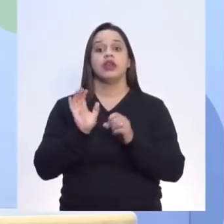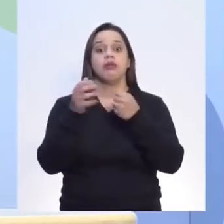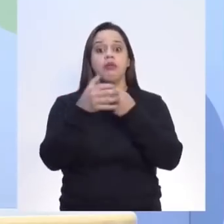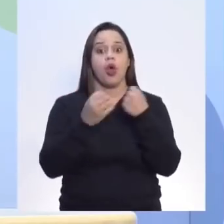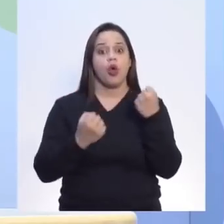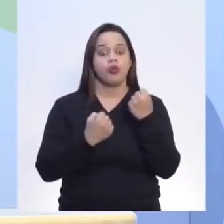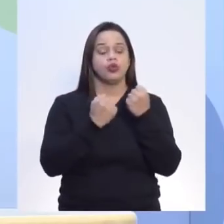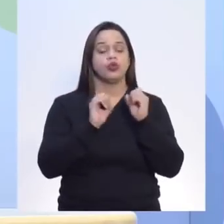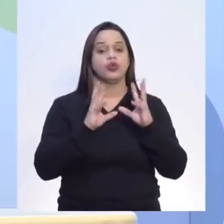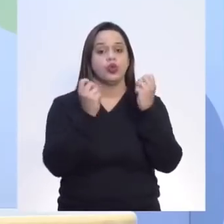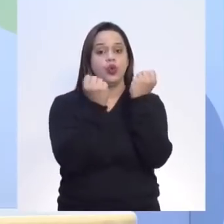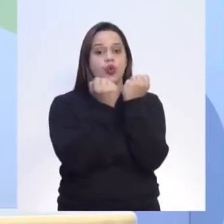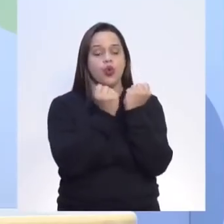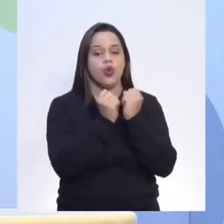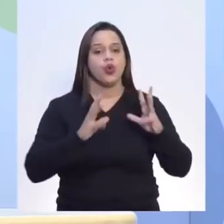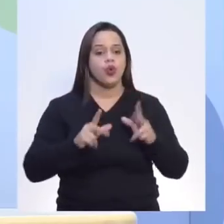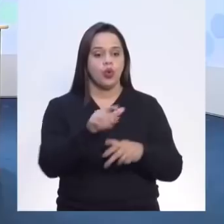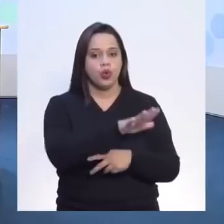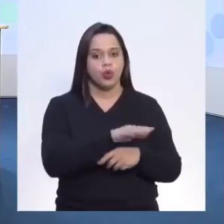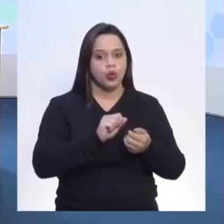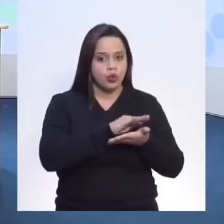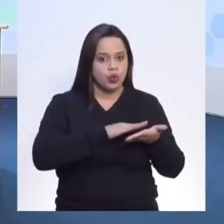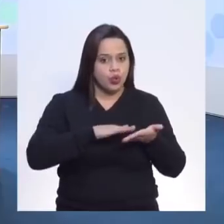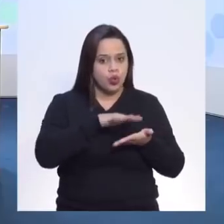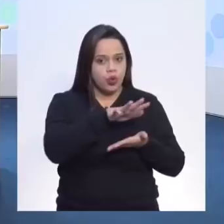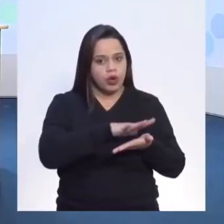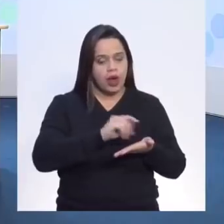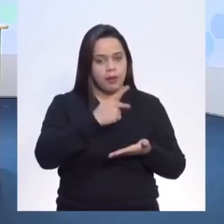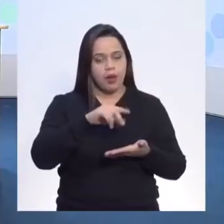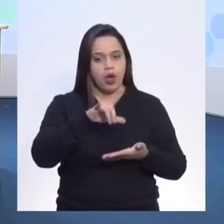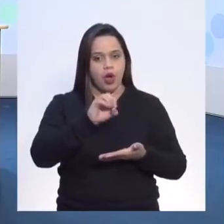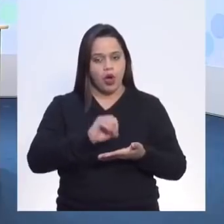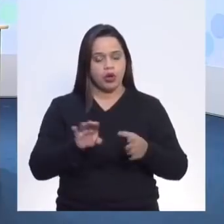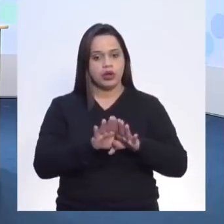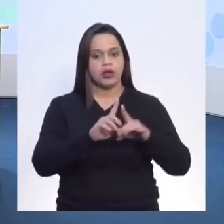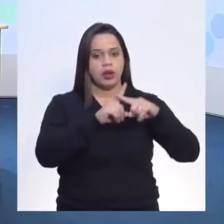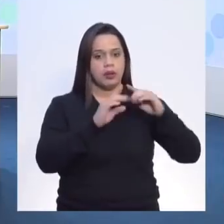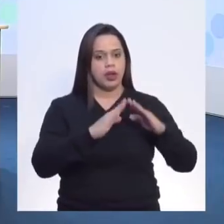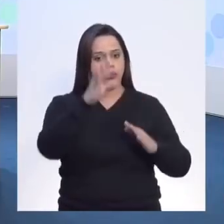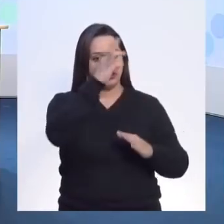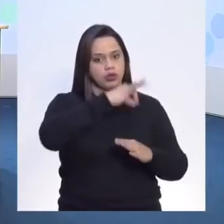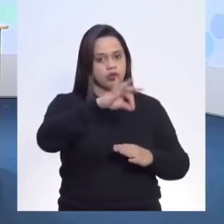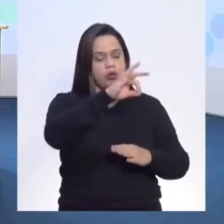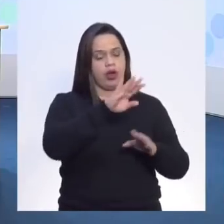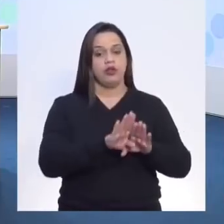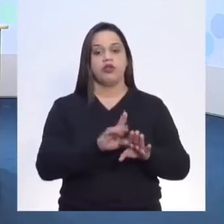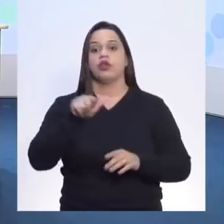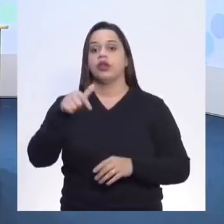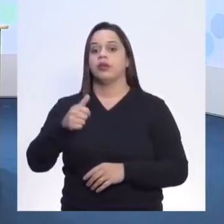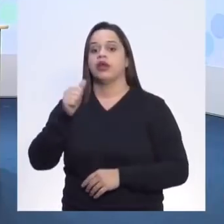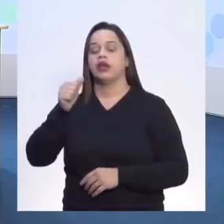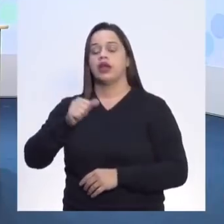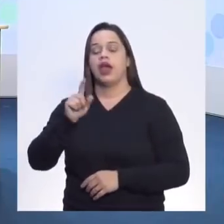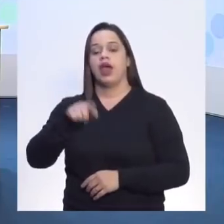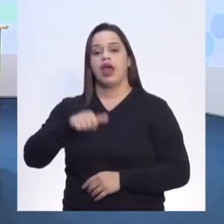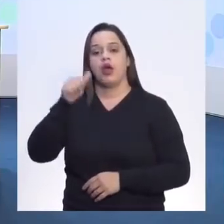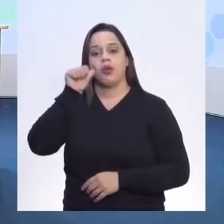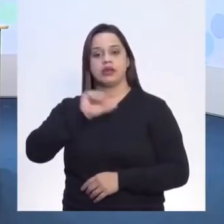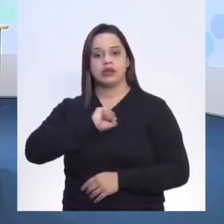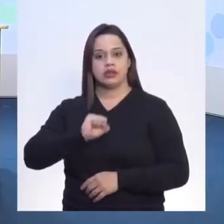protegia o santuário. O Leonardo disse que, que era uma sacerdotisa, na verdade. Ele colocou sacerdote e sacerdotisa,